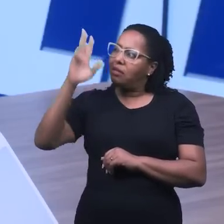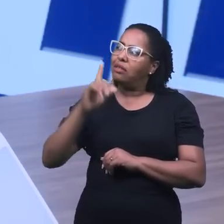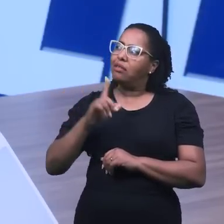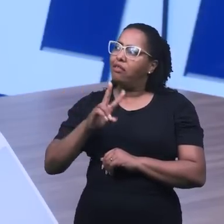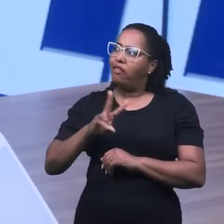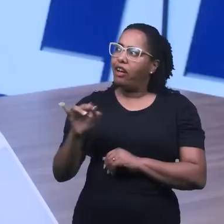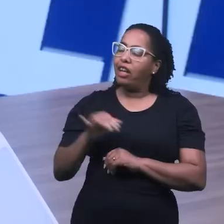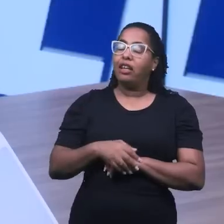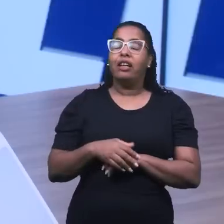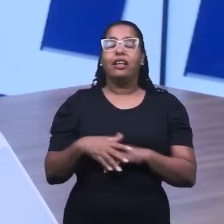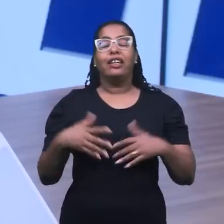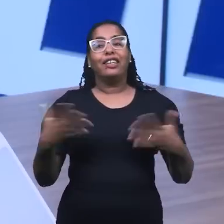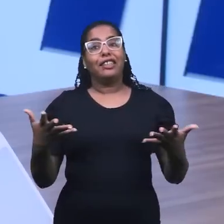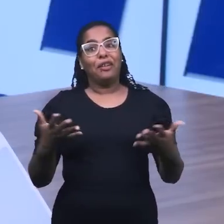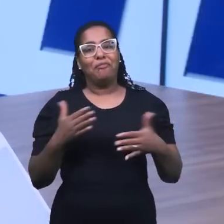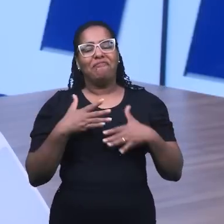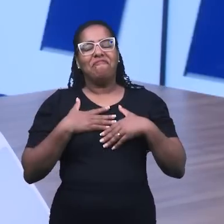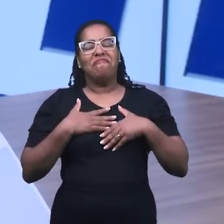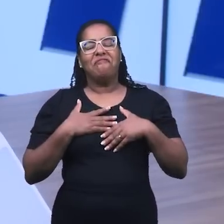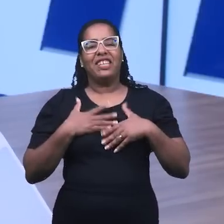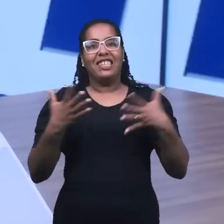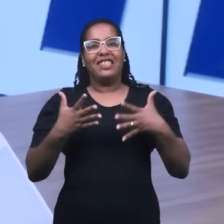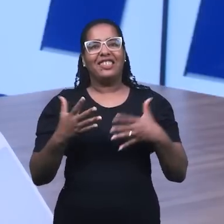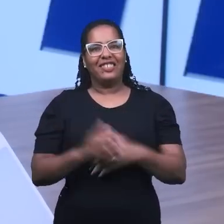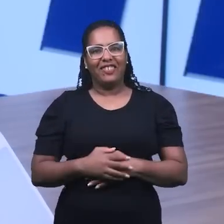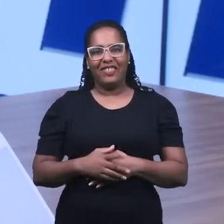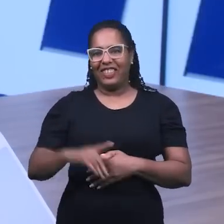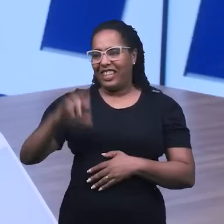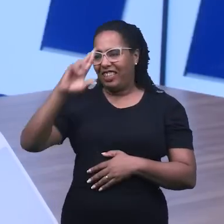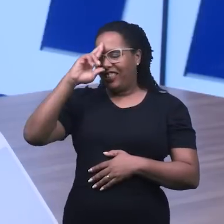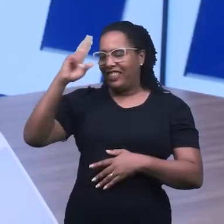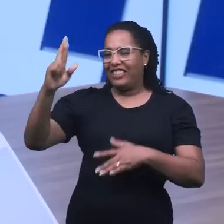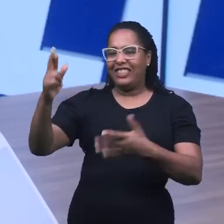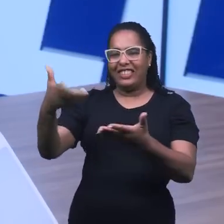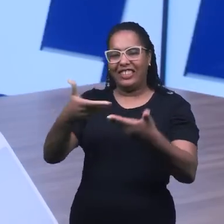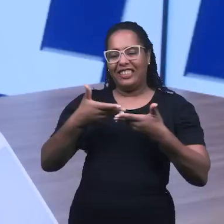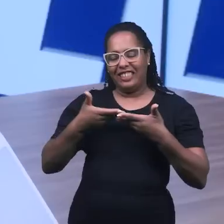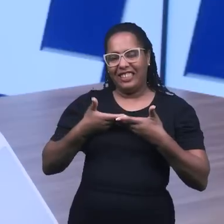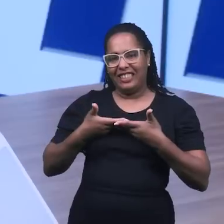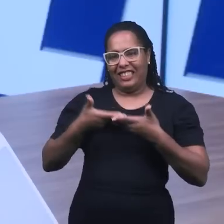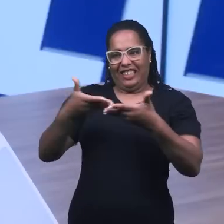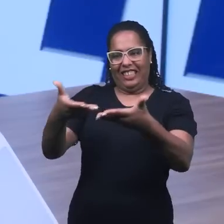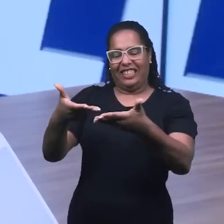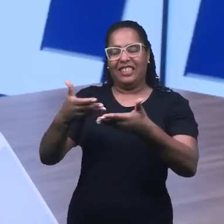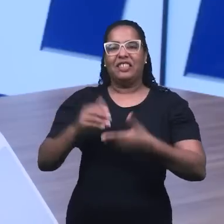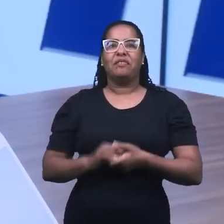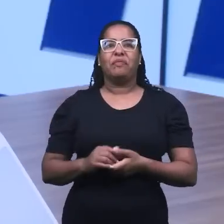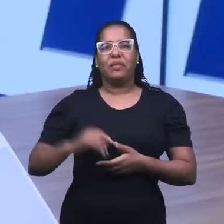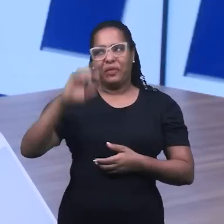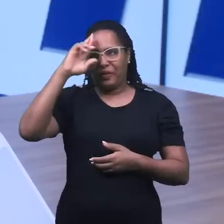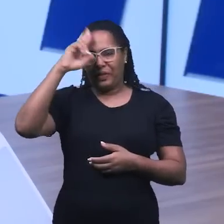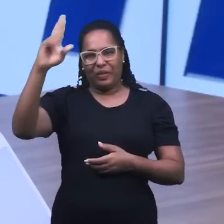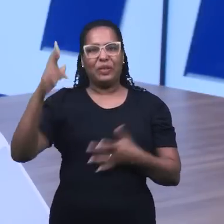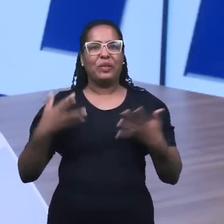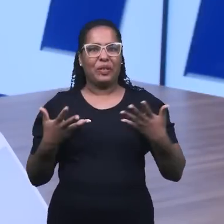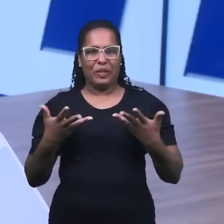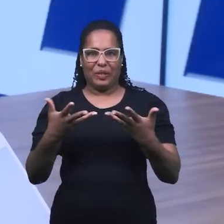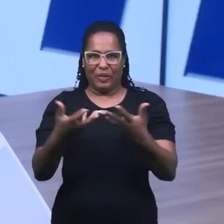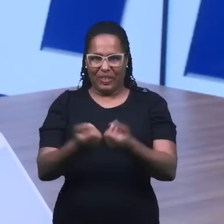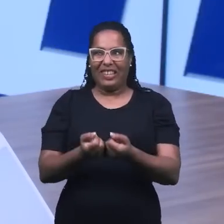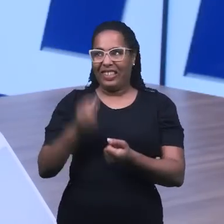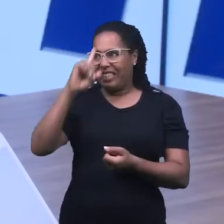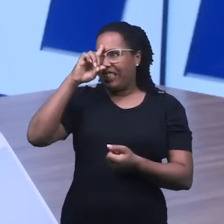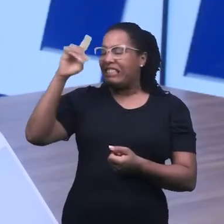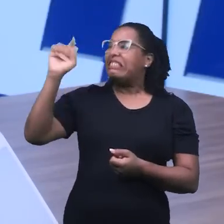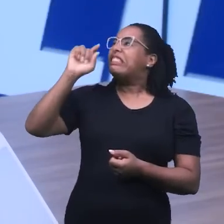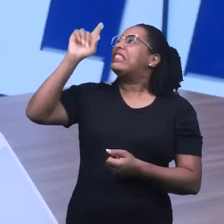Senhor? E, para minha surpresa, recebi esse convite, né? O Senhor é